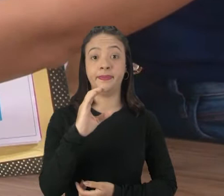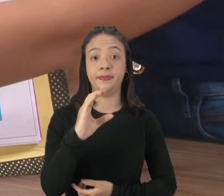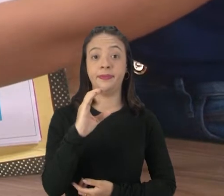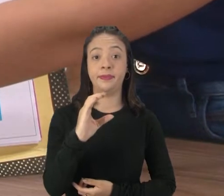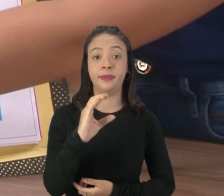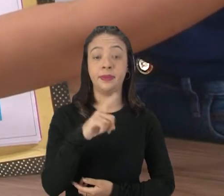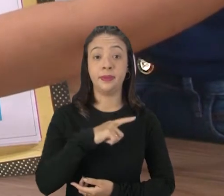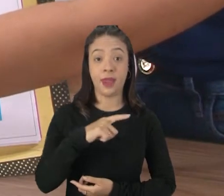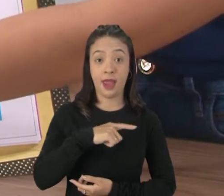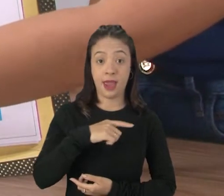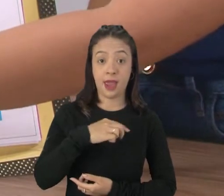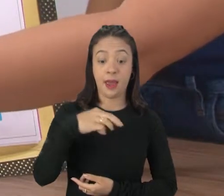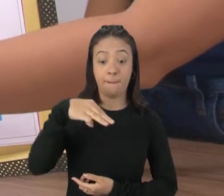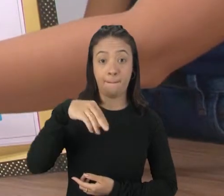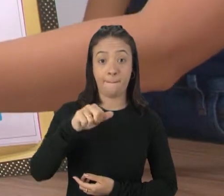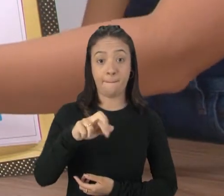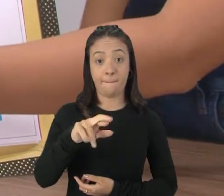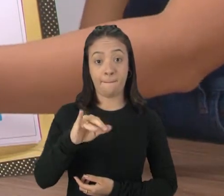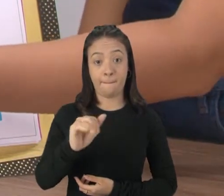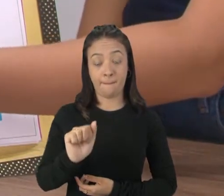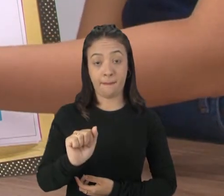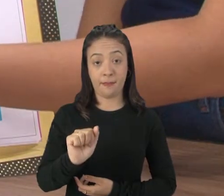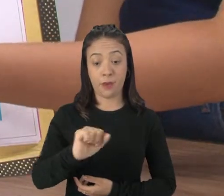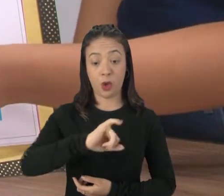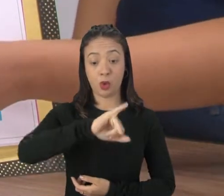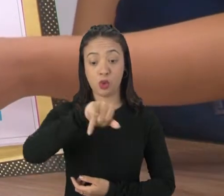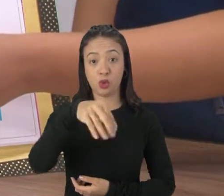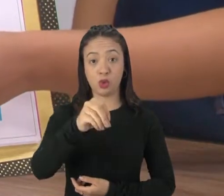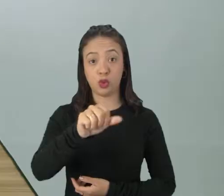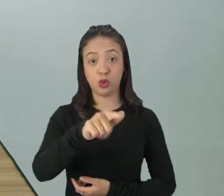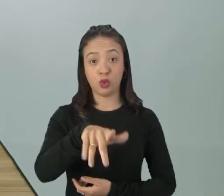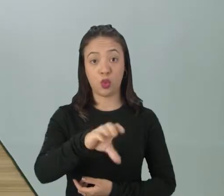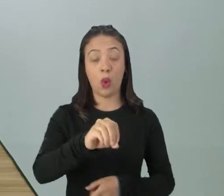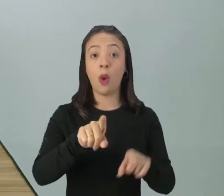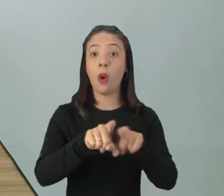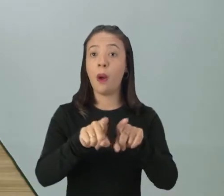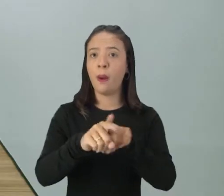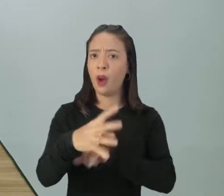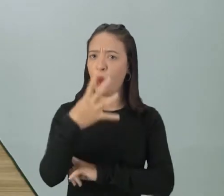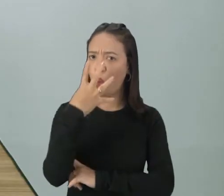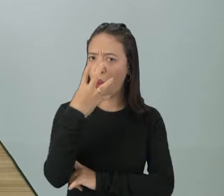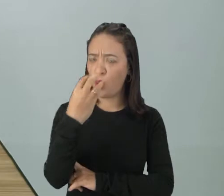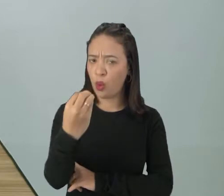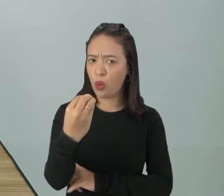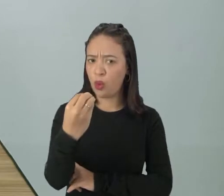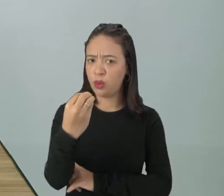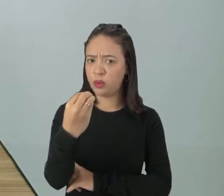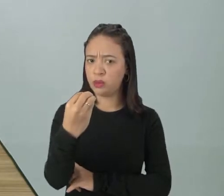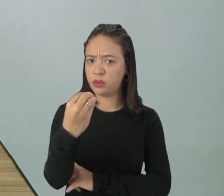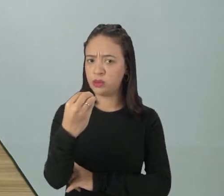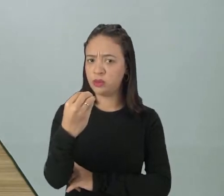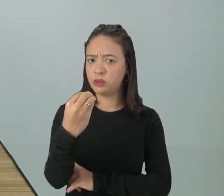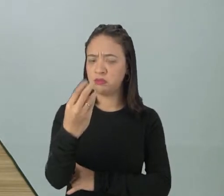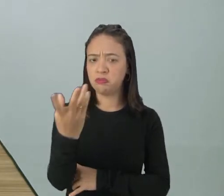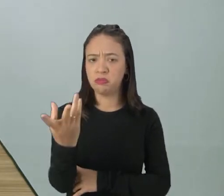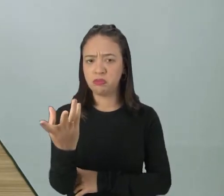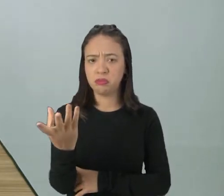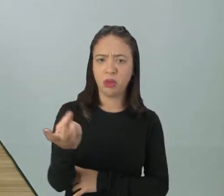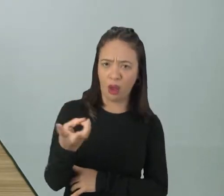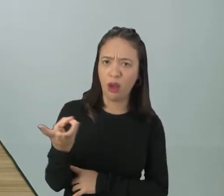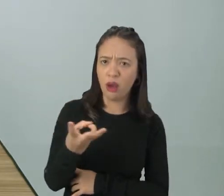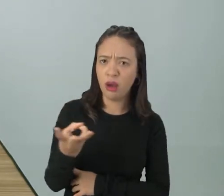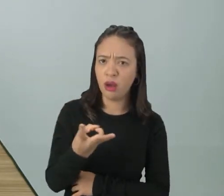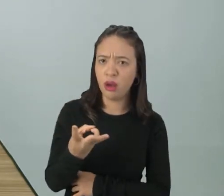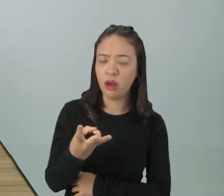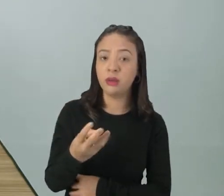A Maria, o João e o lobo. Serão esses?